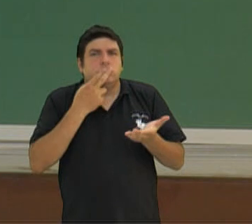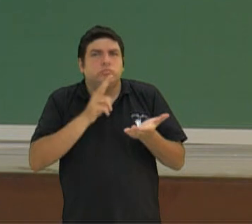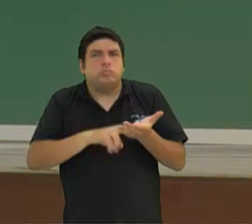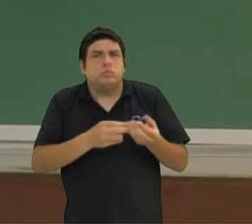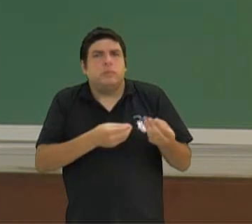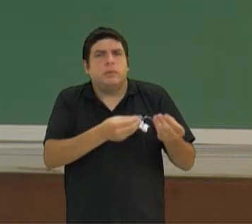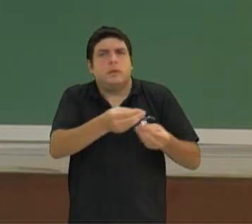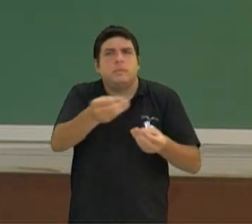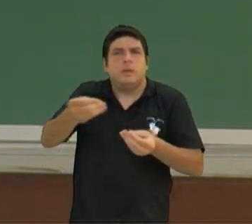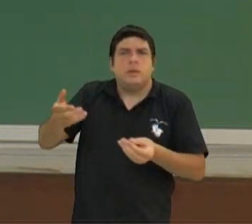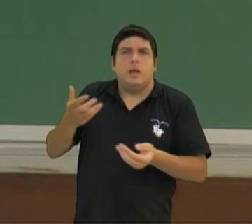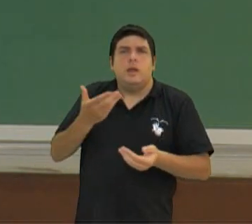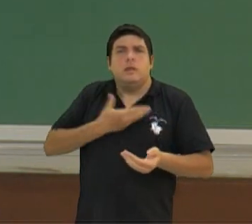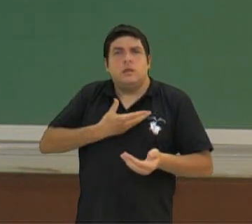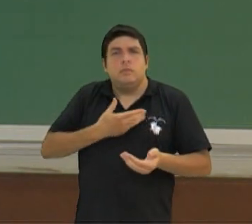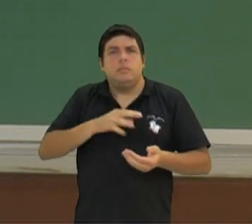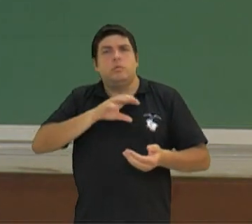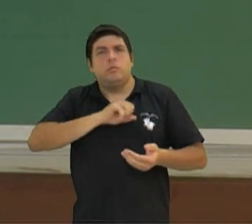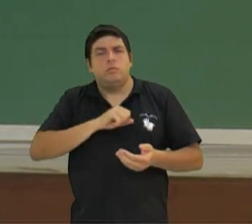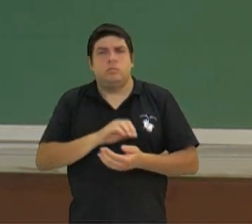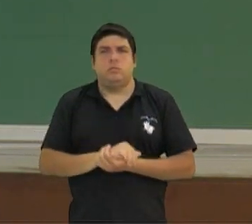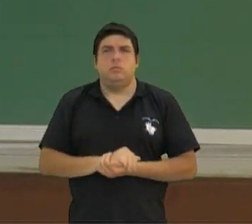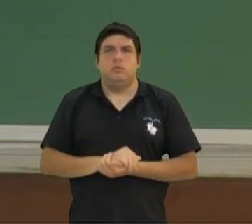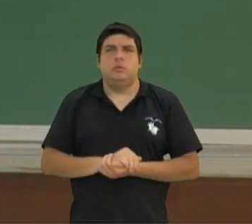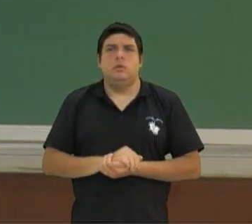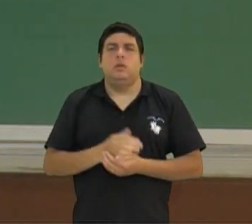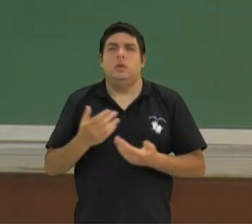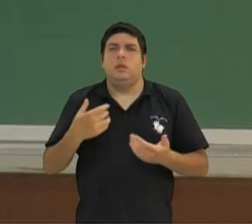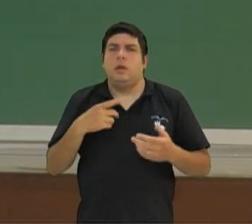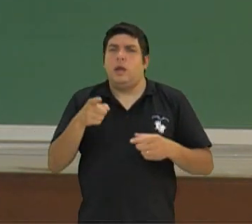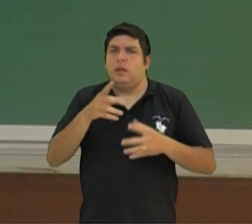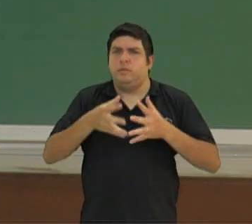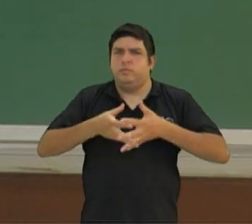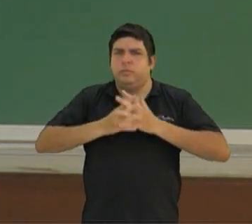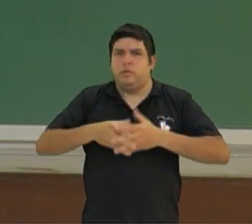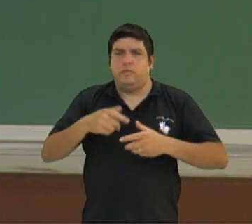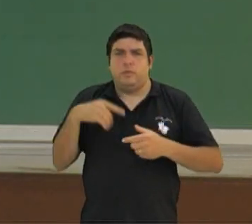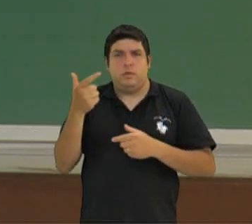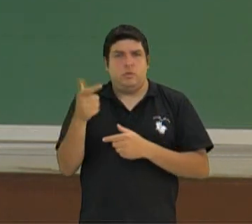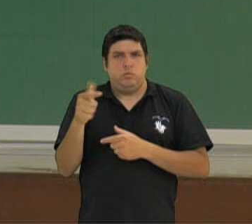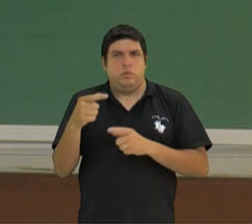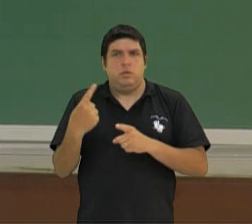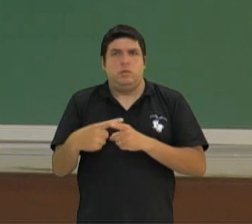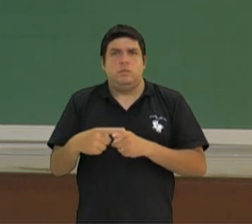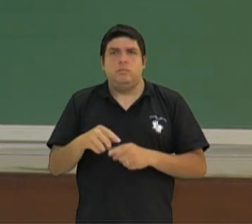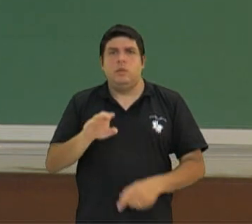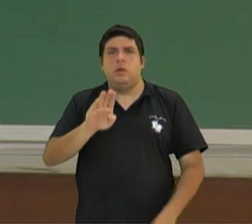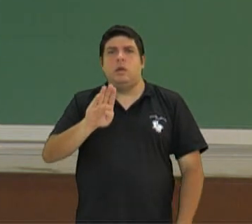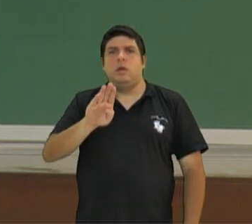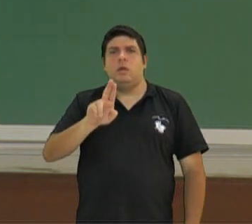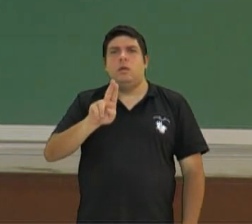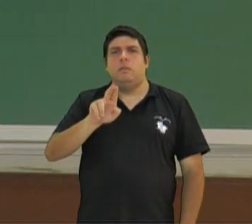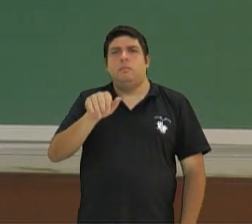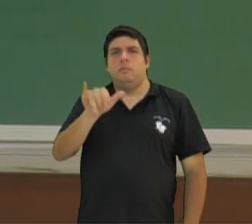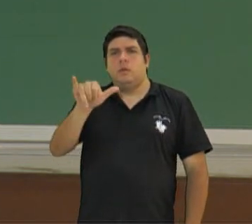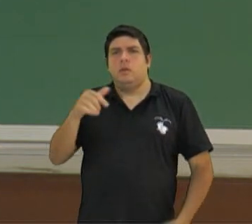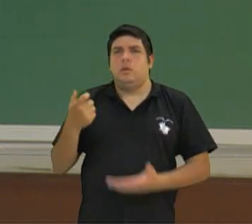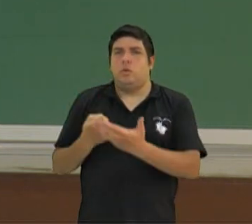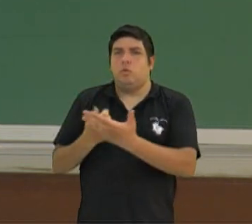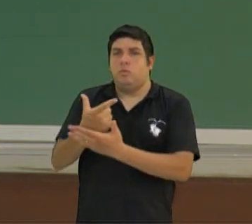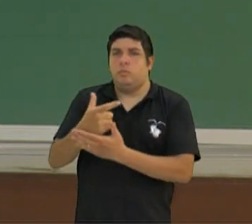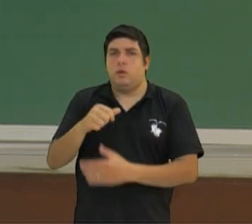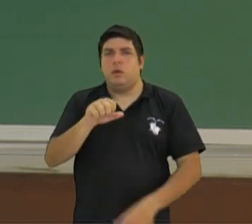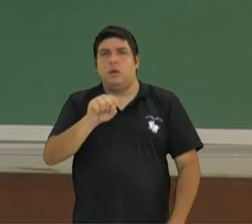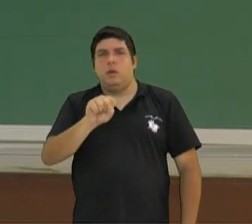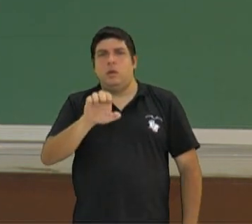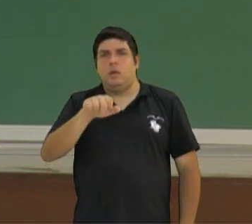amores e amigos. Então, aqui não tem como a gente confundir quais são as palavras, porque buy, comprar, send, enviar. Sei lá, talvez